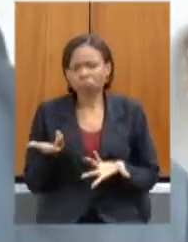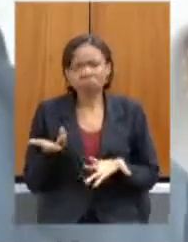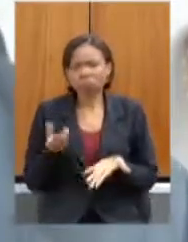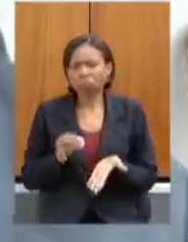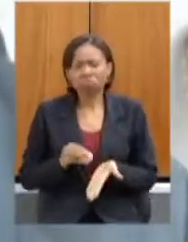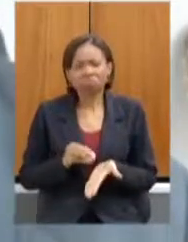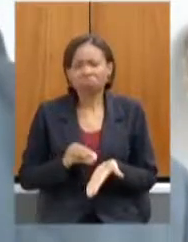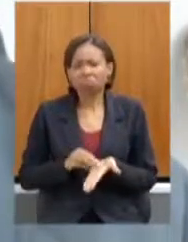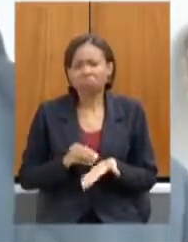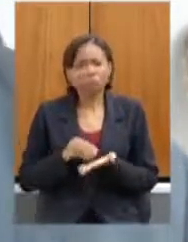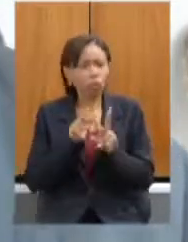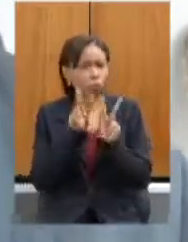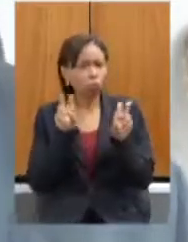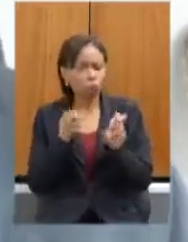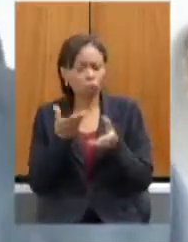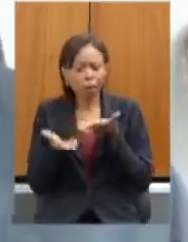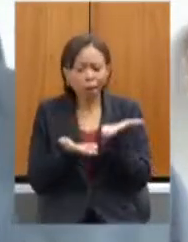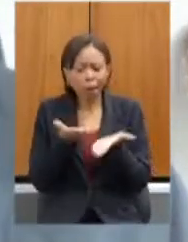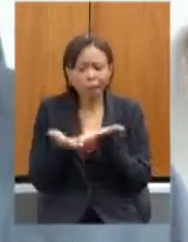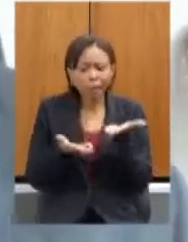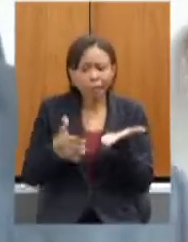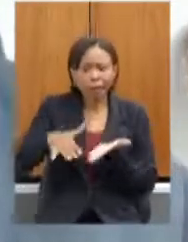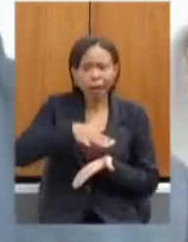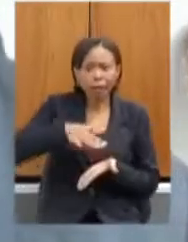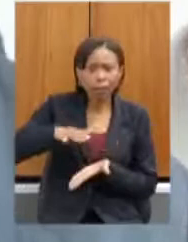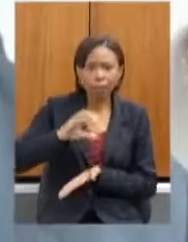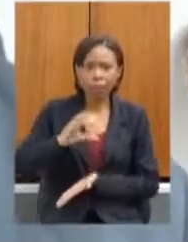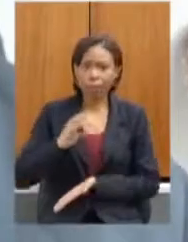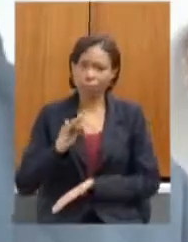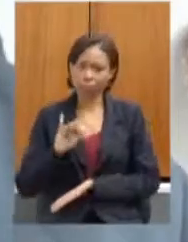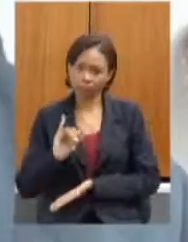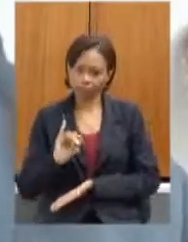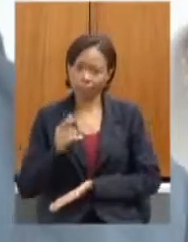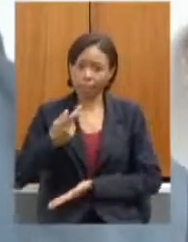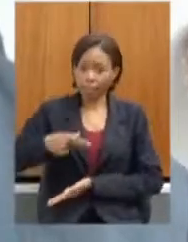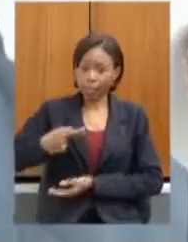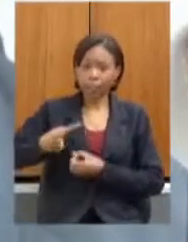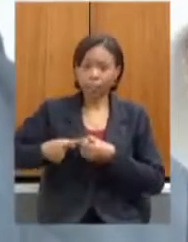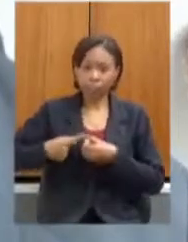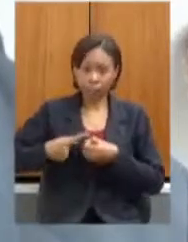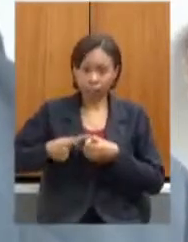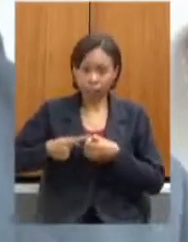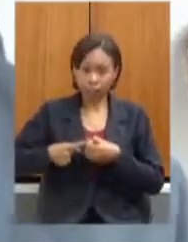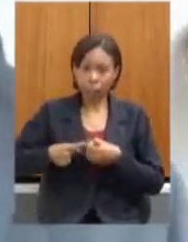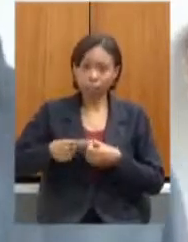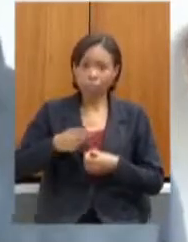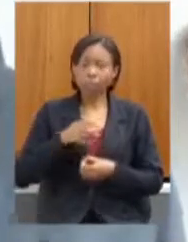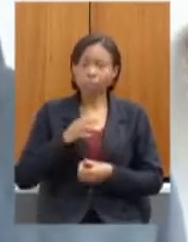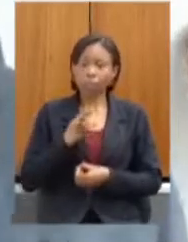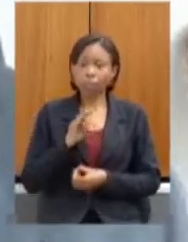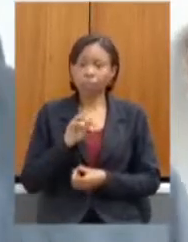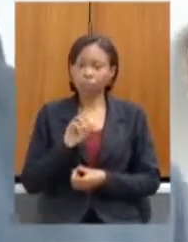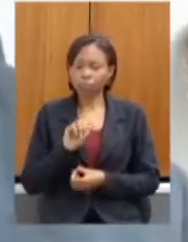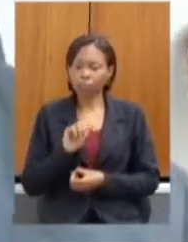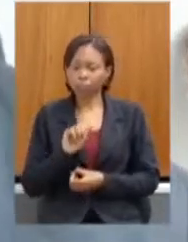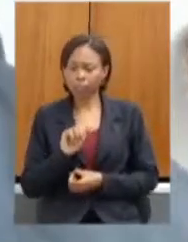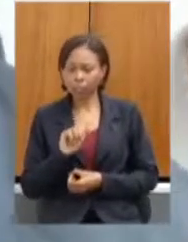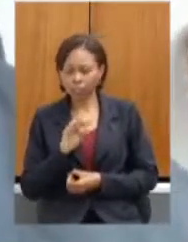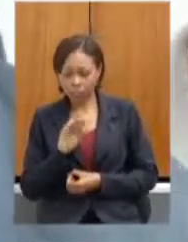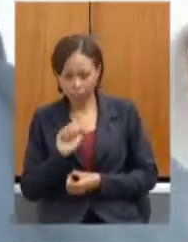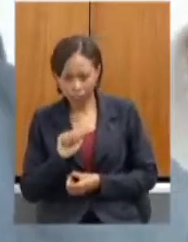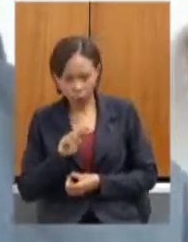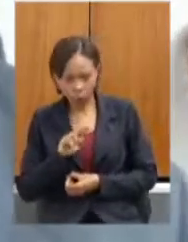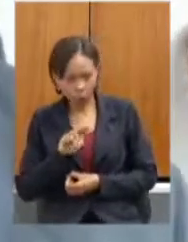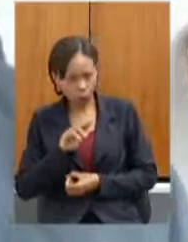em relação à assistência CPI nós estamos aqui na cidade de Itaobim hoje distando